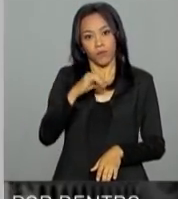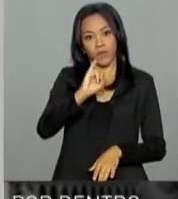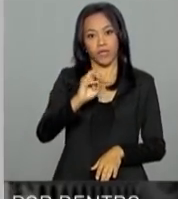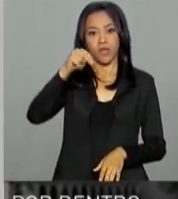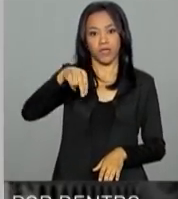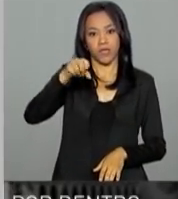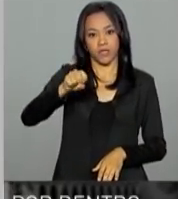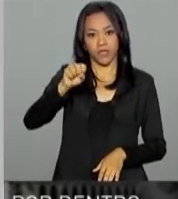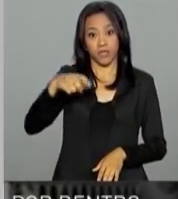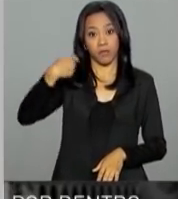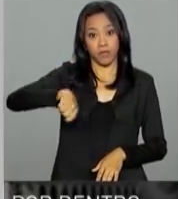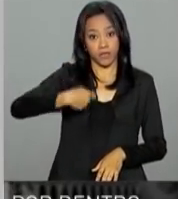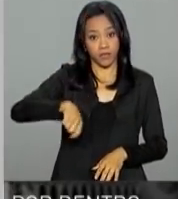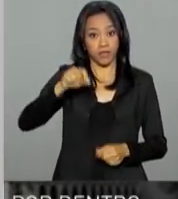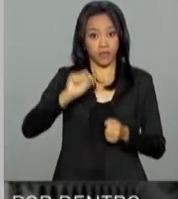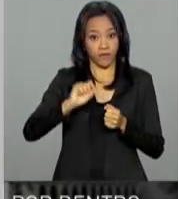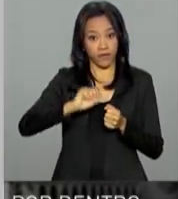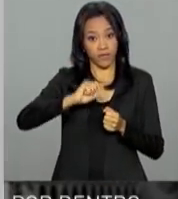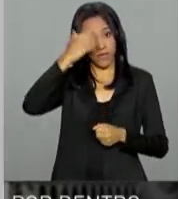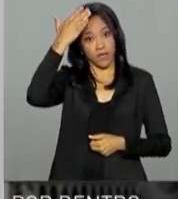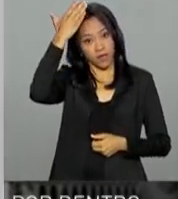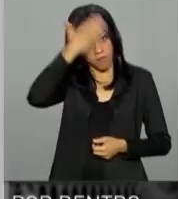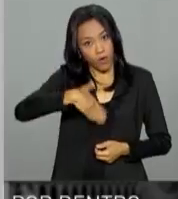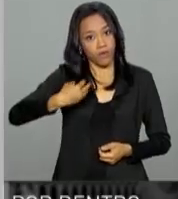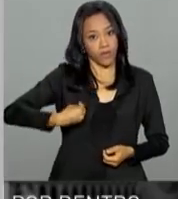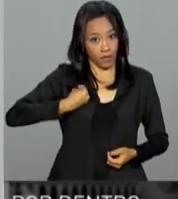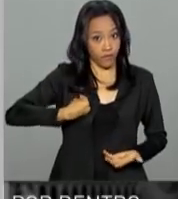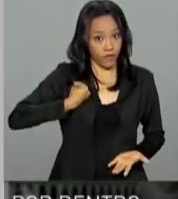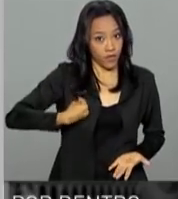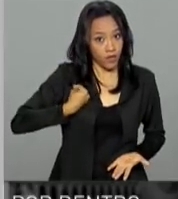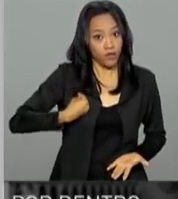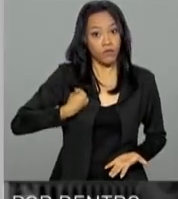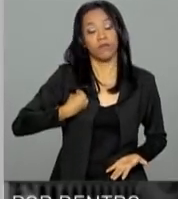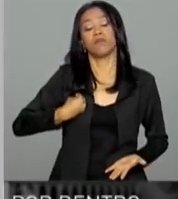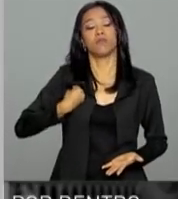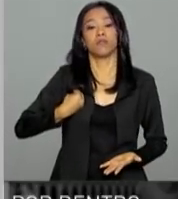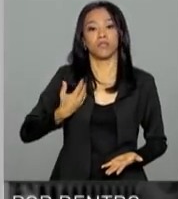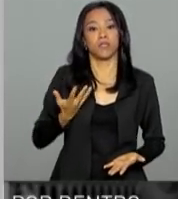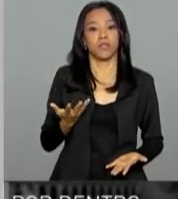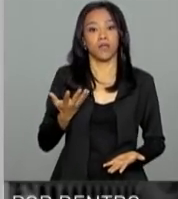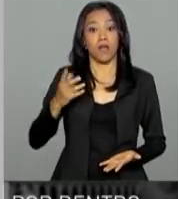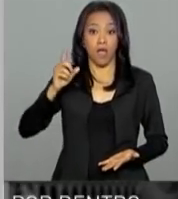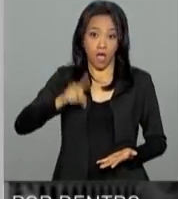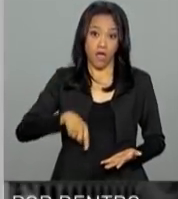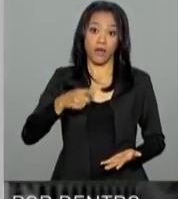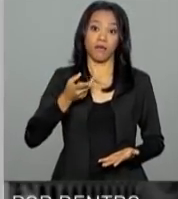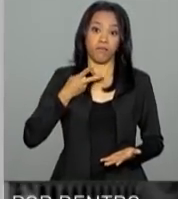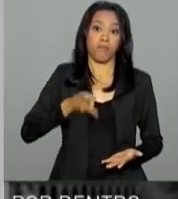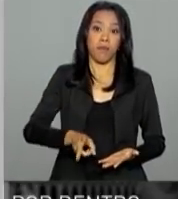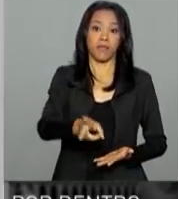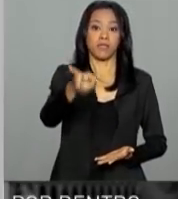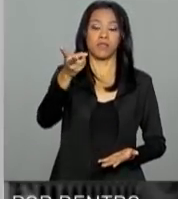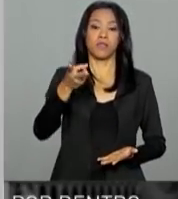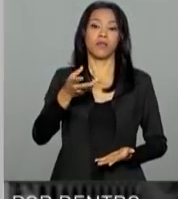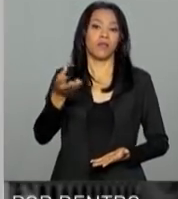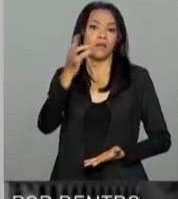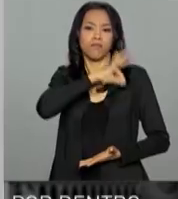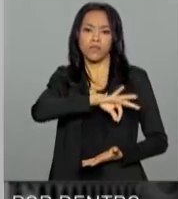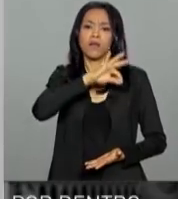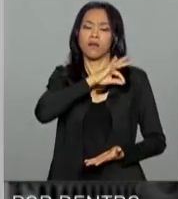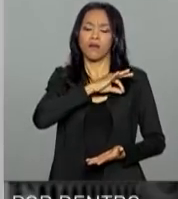realizar a sua comprova com dívida ou seja provar que está vivo e dessa forma permanecer recebendo mensalmente